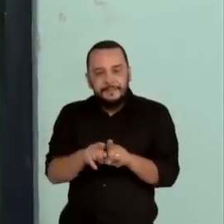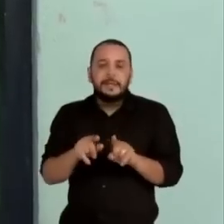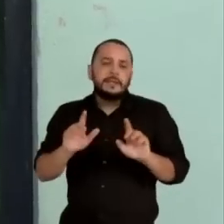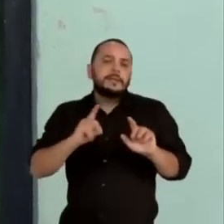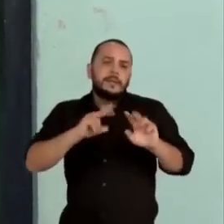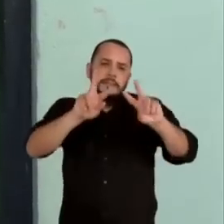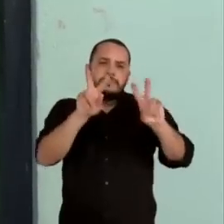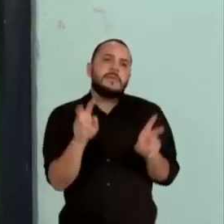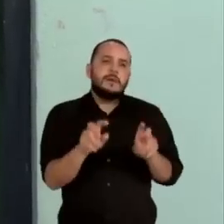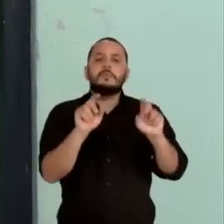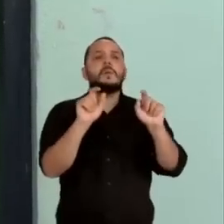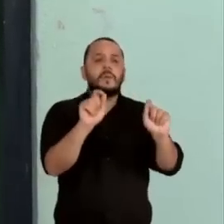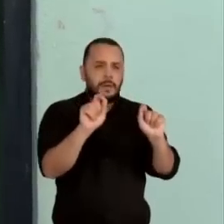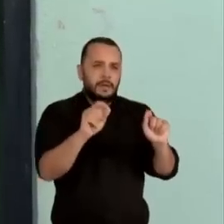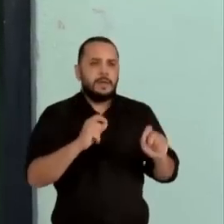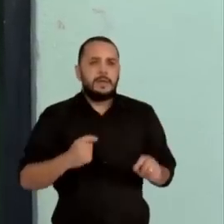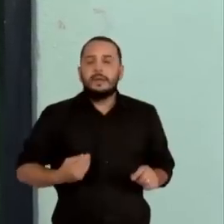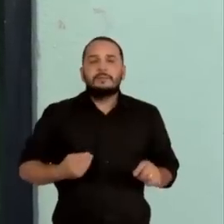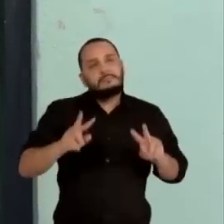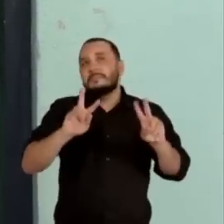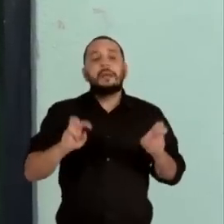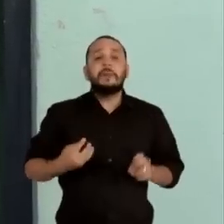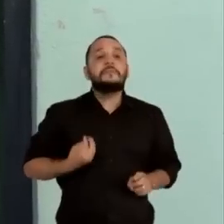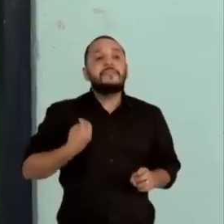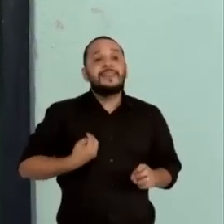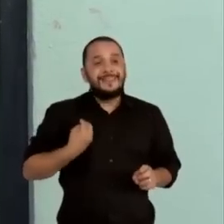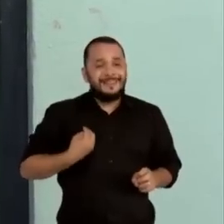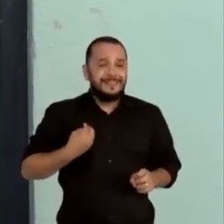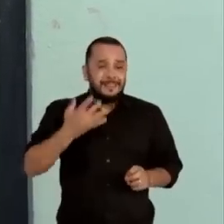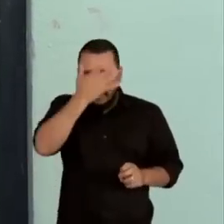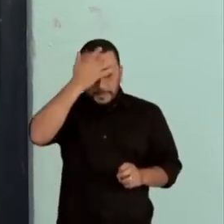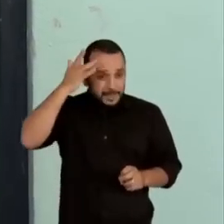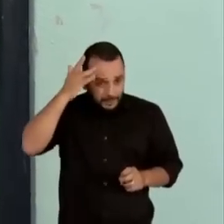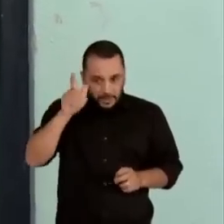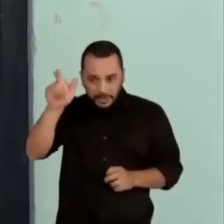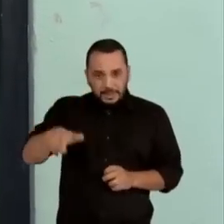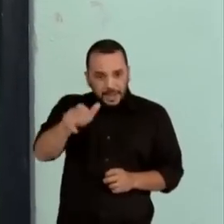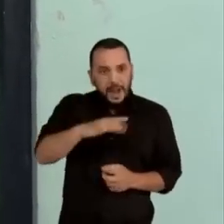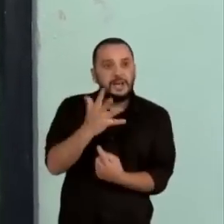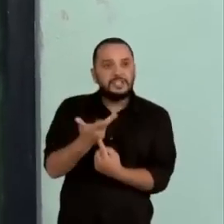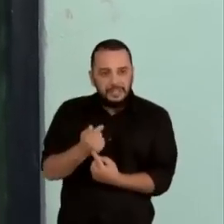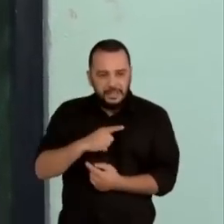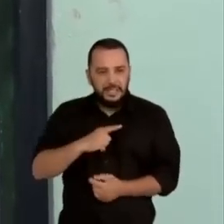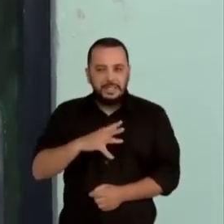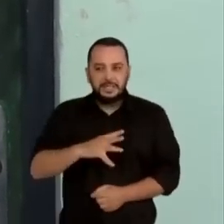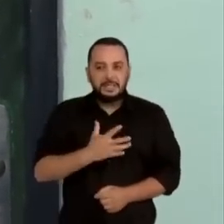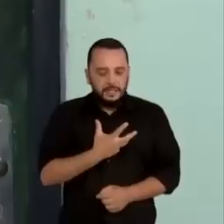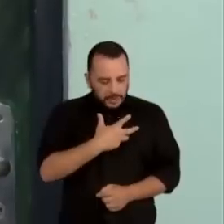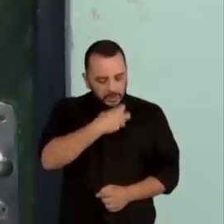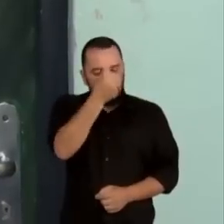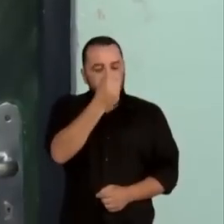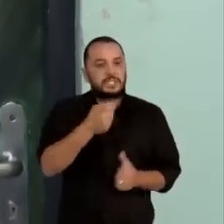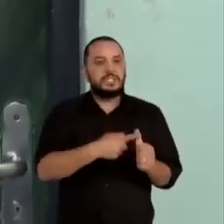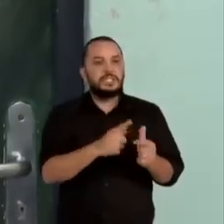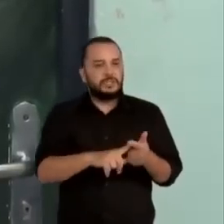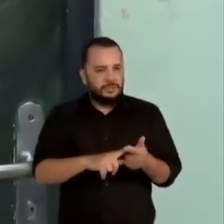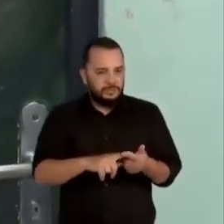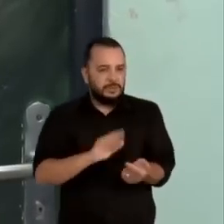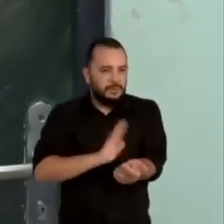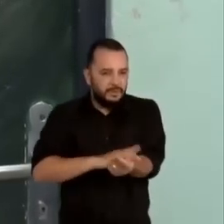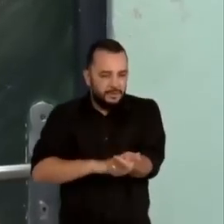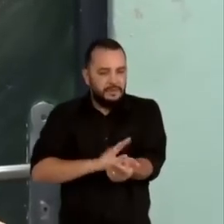trabalha temas relacionados à vida desses artistas, questões de suicídio, de vícios, questão